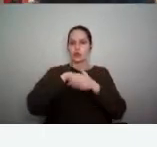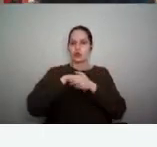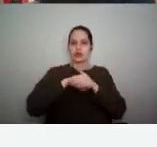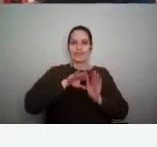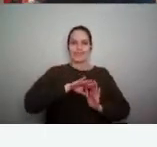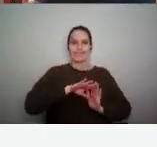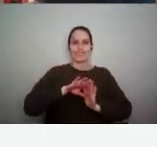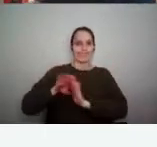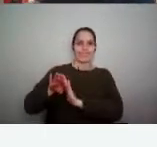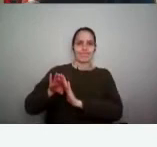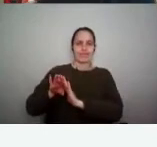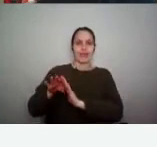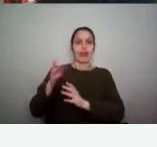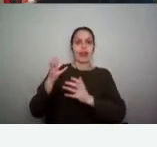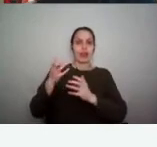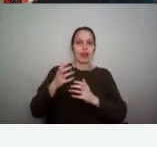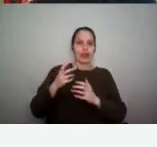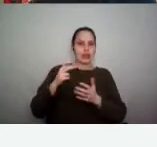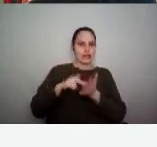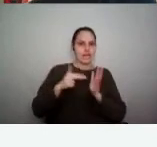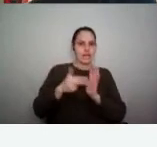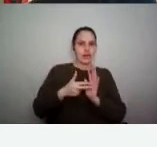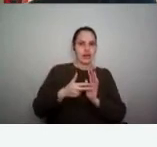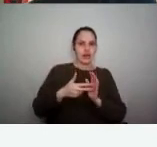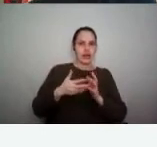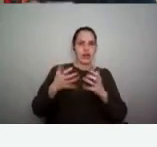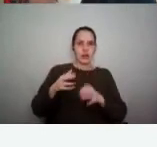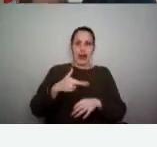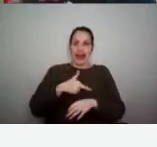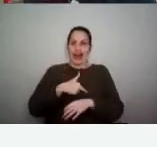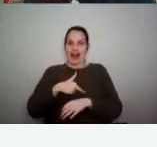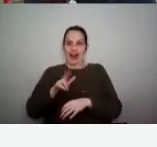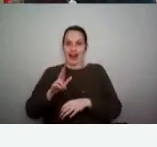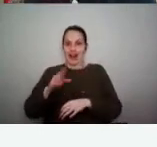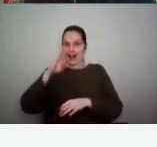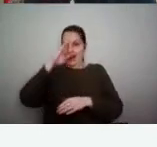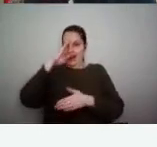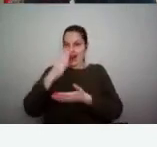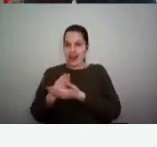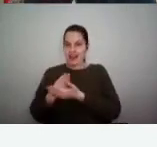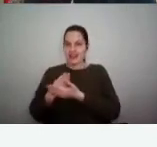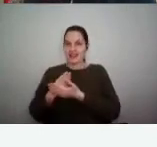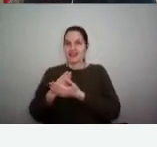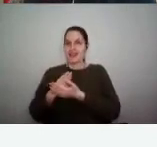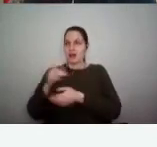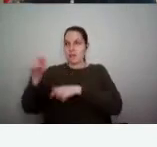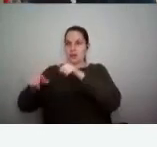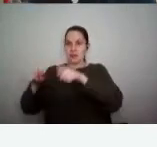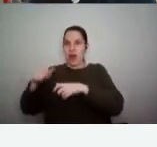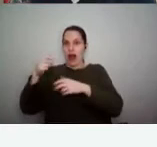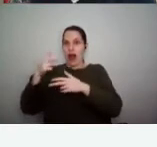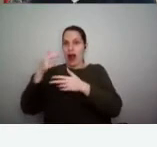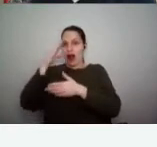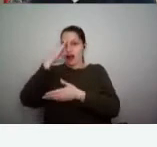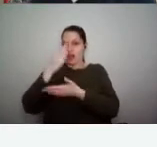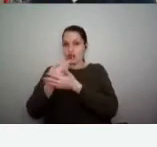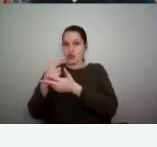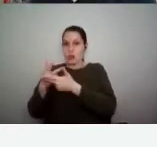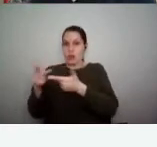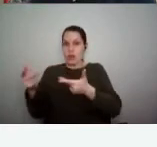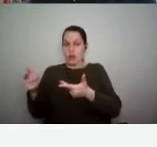ela quer banir a ideia da crença, né, da crença religiosa e do senso comum, mas quer banir, então, as